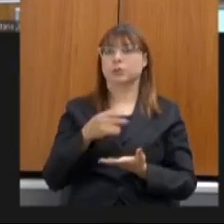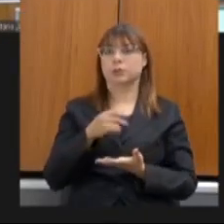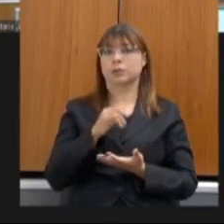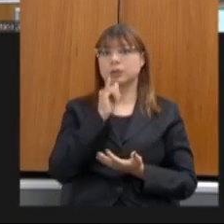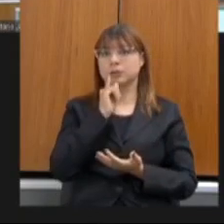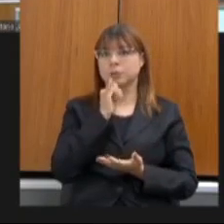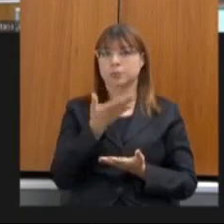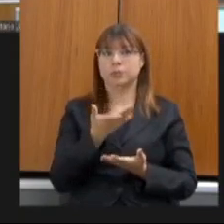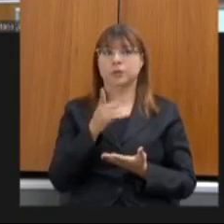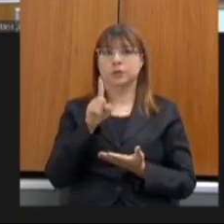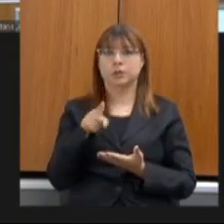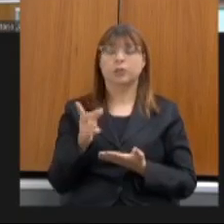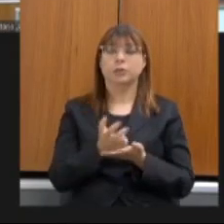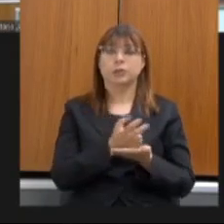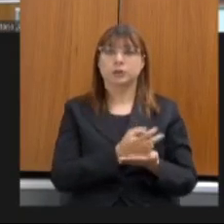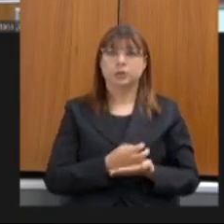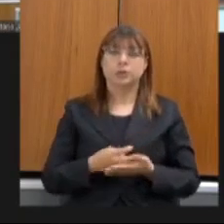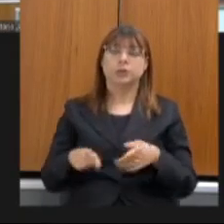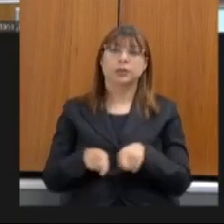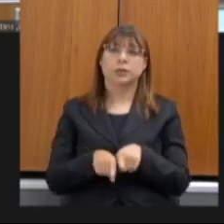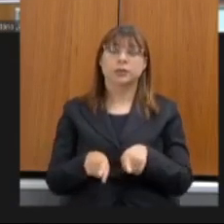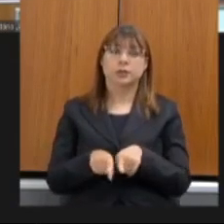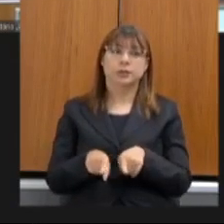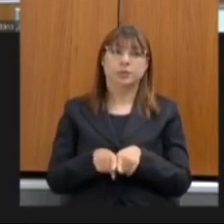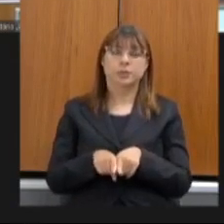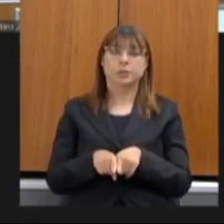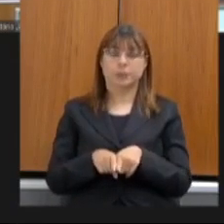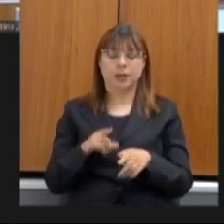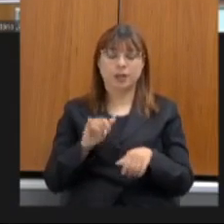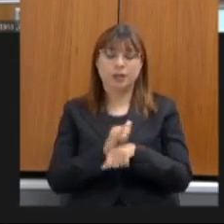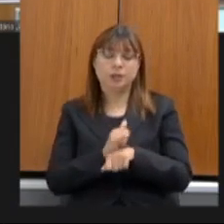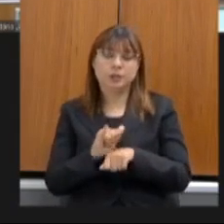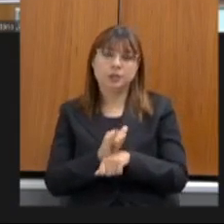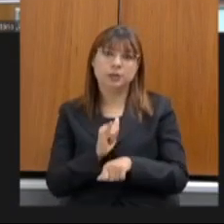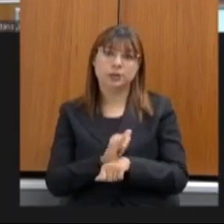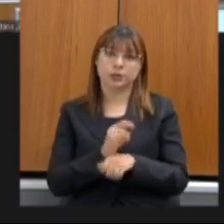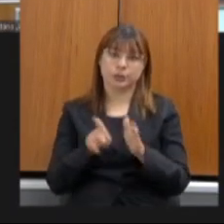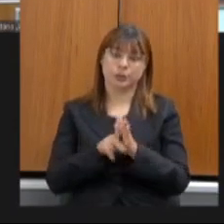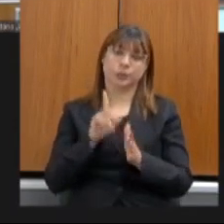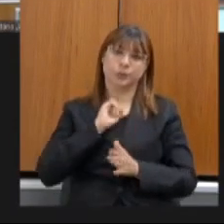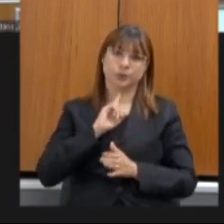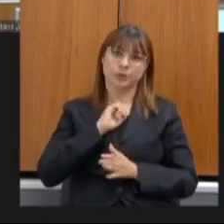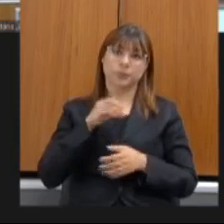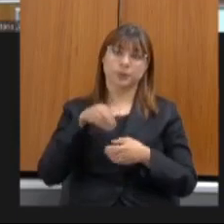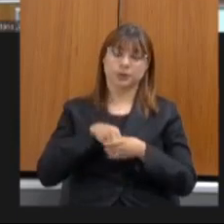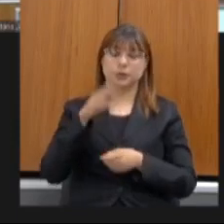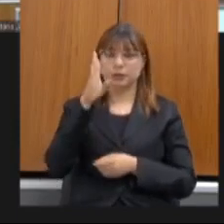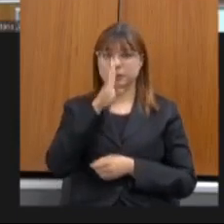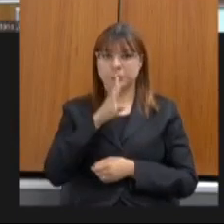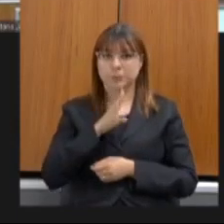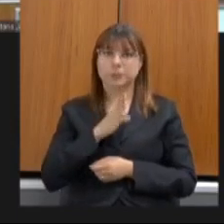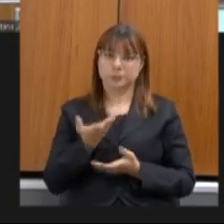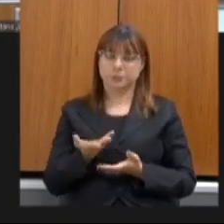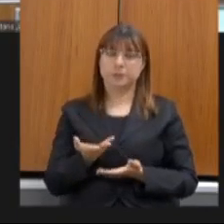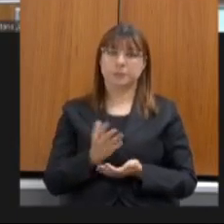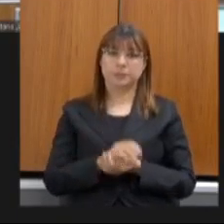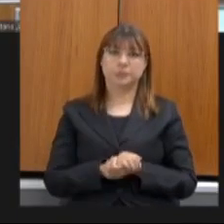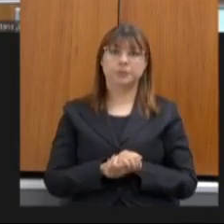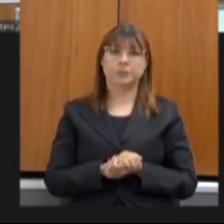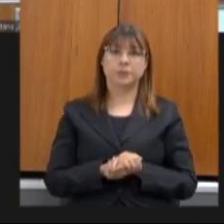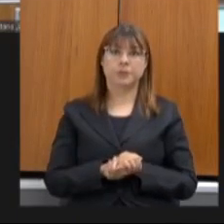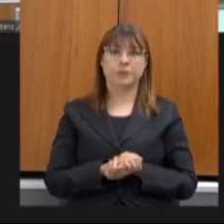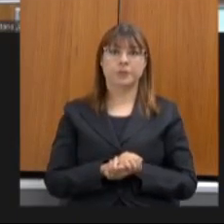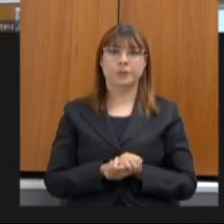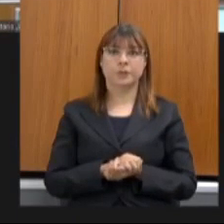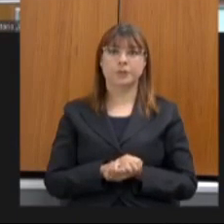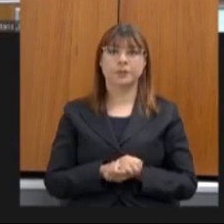é é tributário como uma posição é estratégica de Minas no Brasil em que instalando